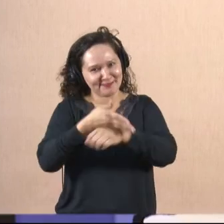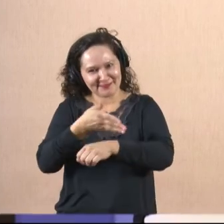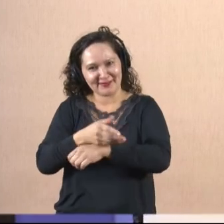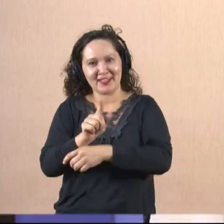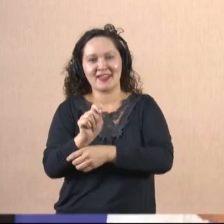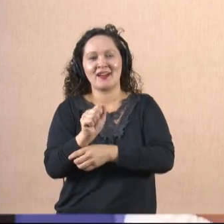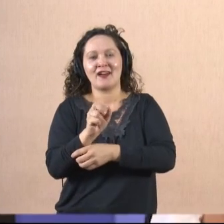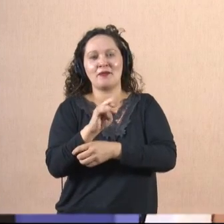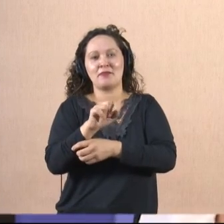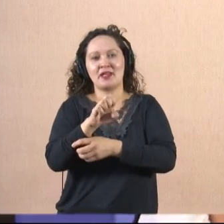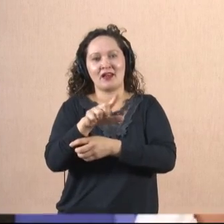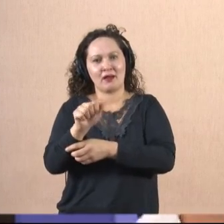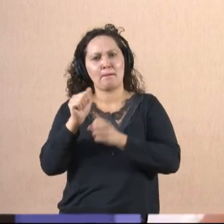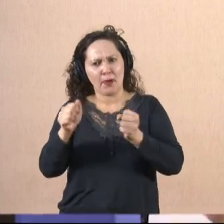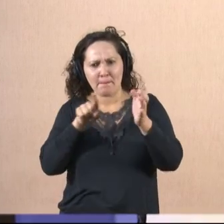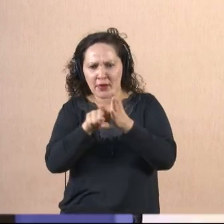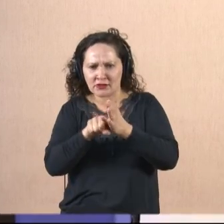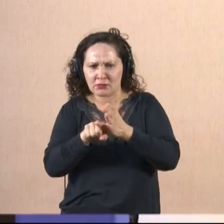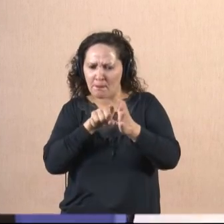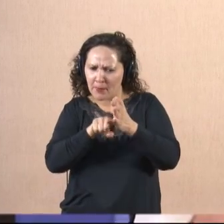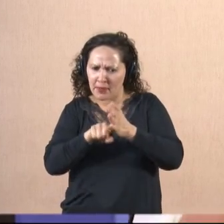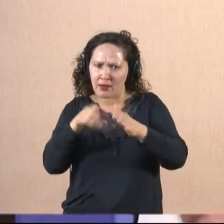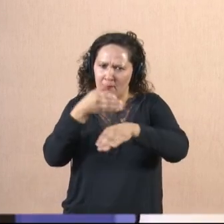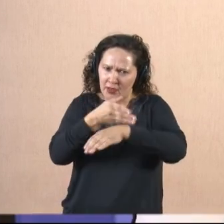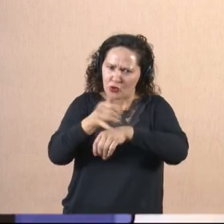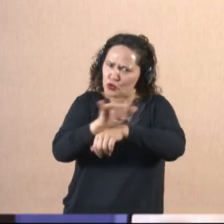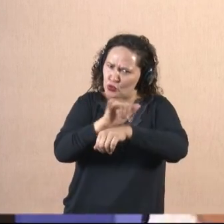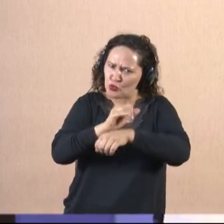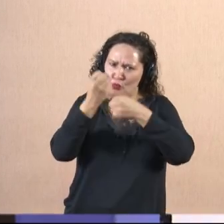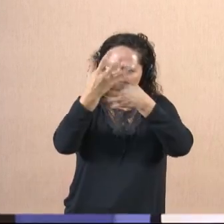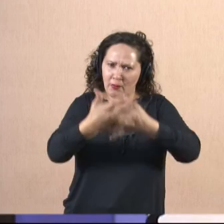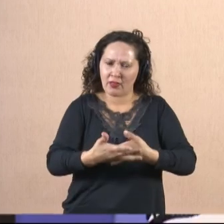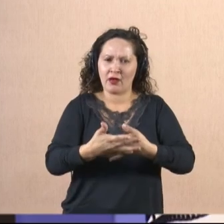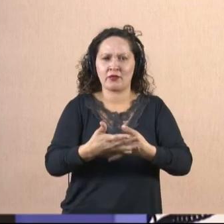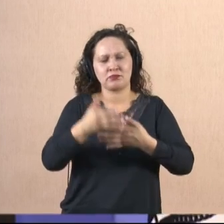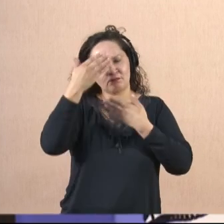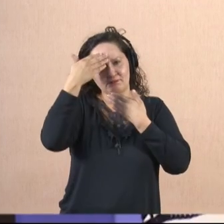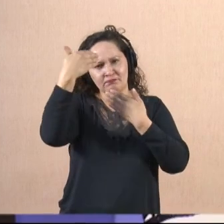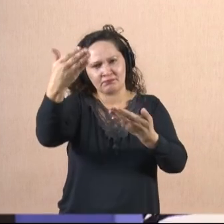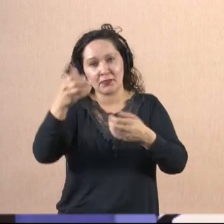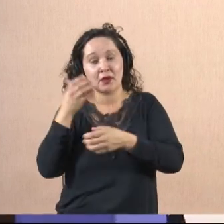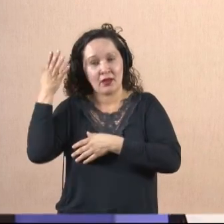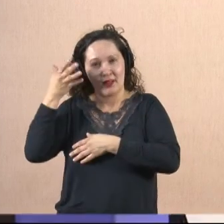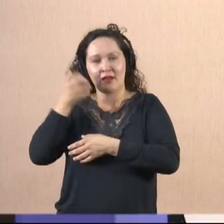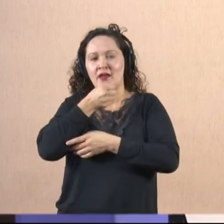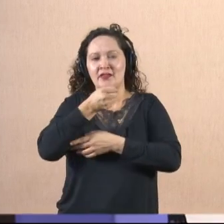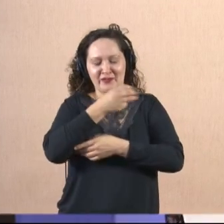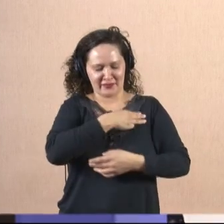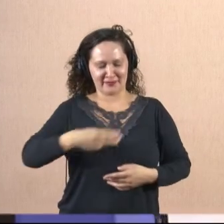pela participação gabriela gente pode participar mandando perguntas para o youtube comentários muito obrigada pela entrevista